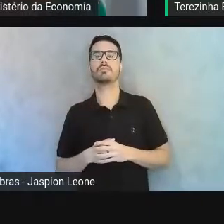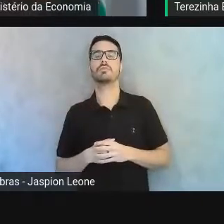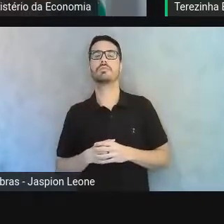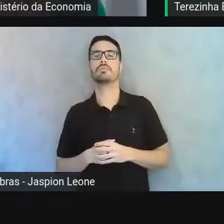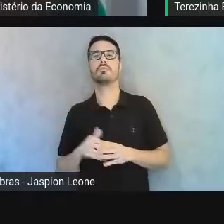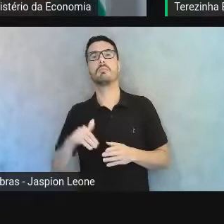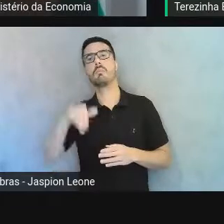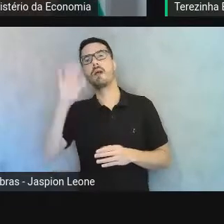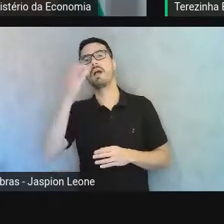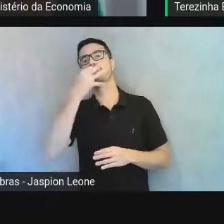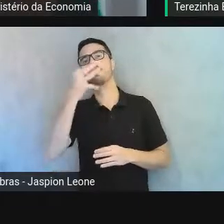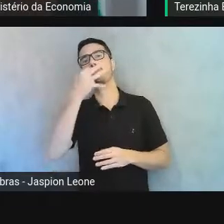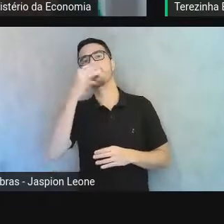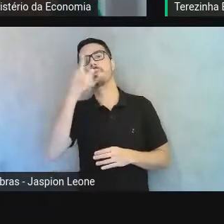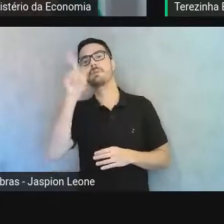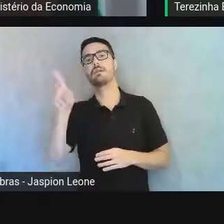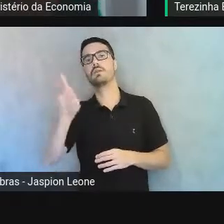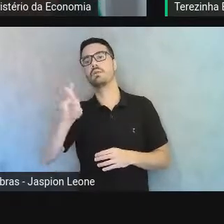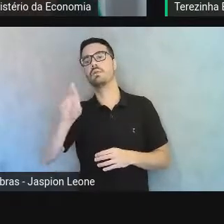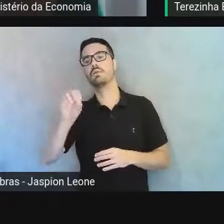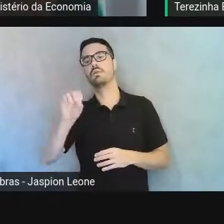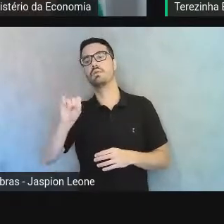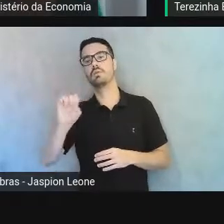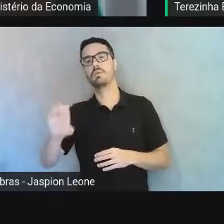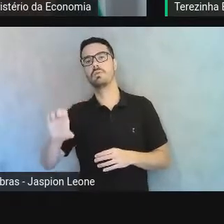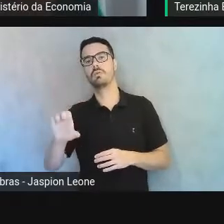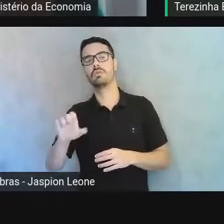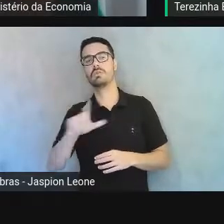Algum comentário, Rose, Lívia? Não.